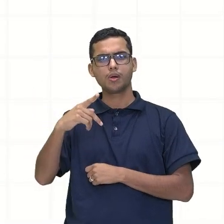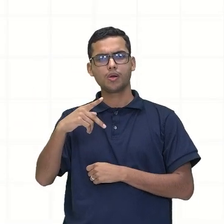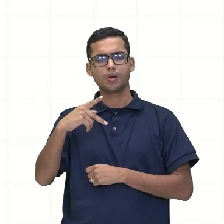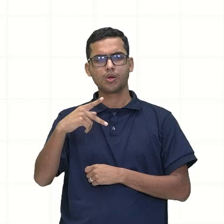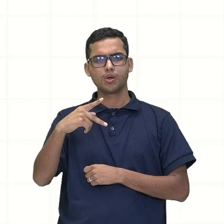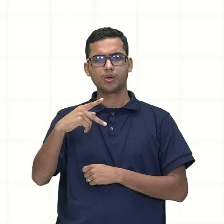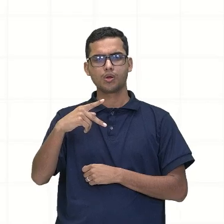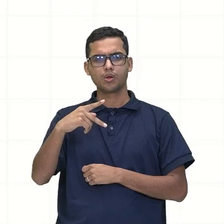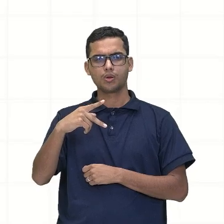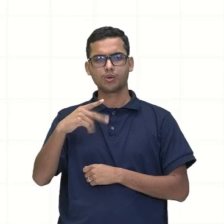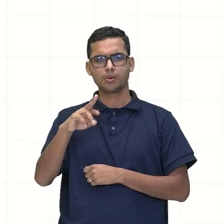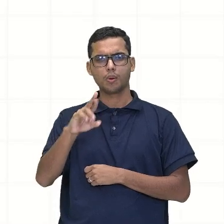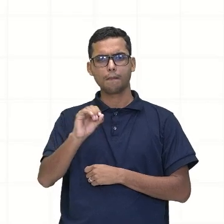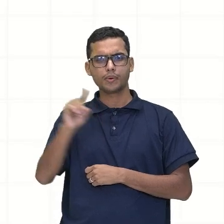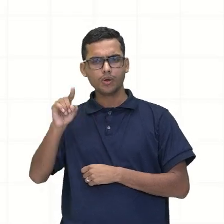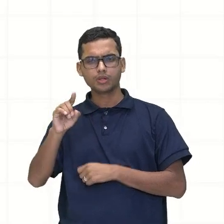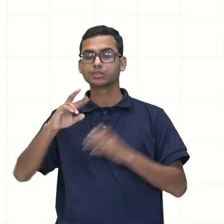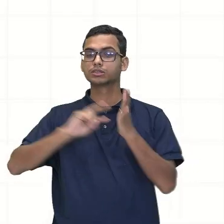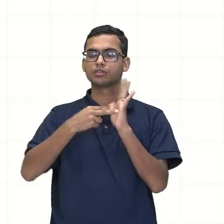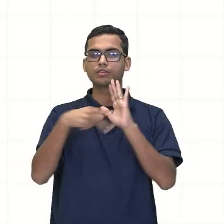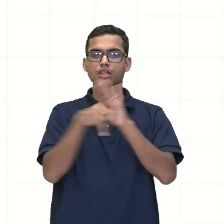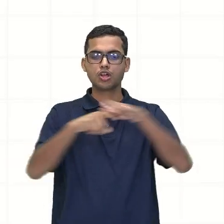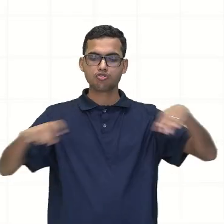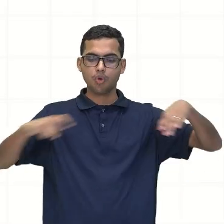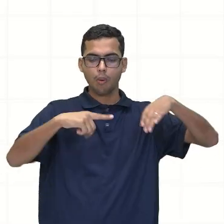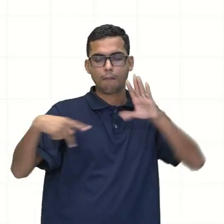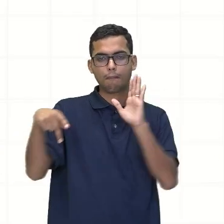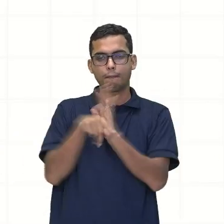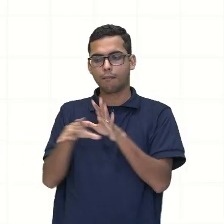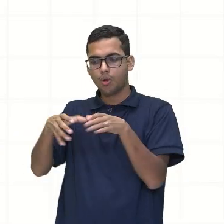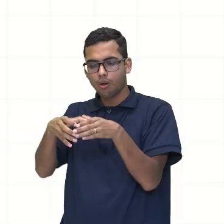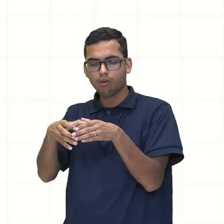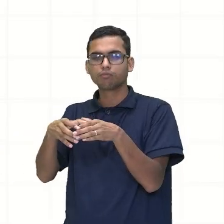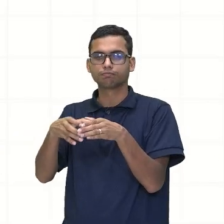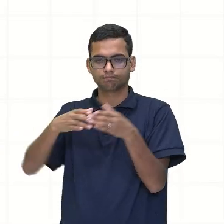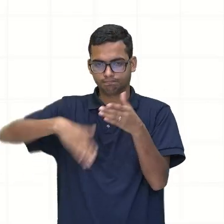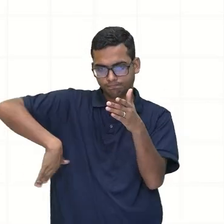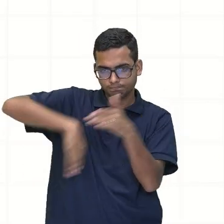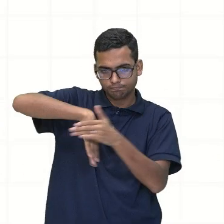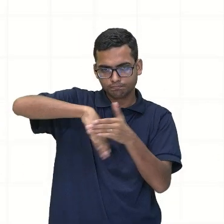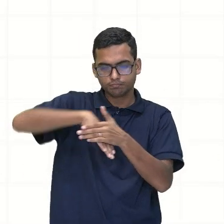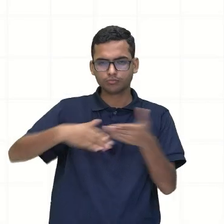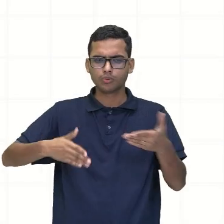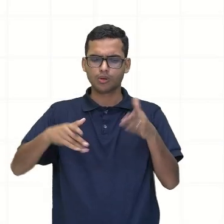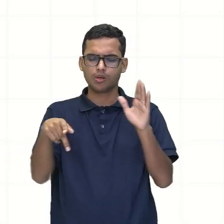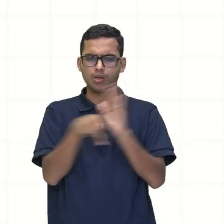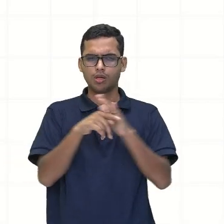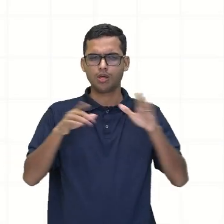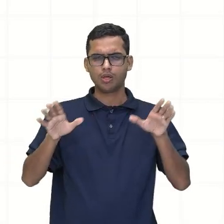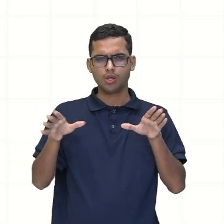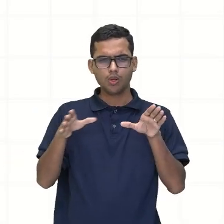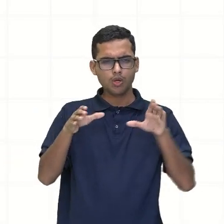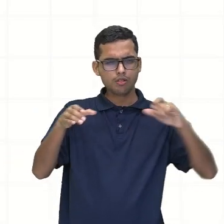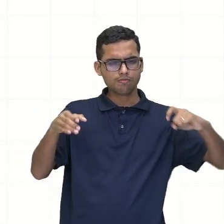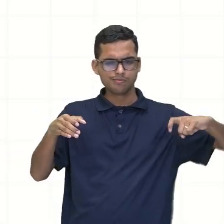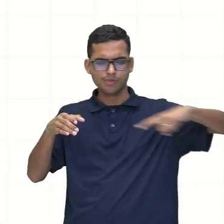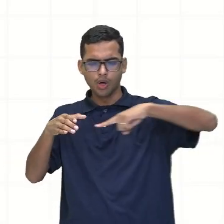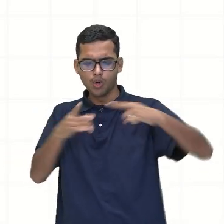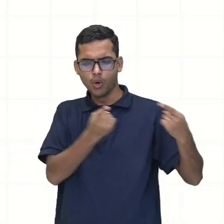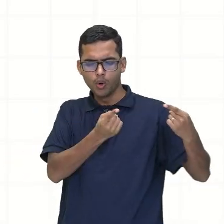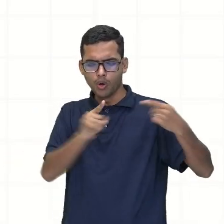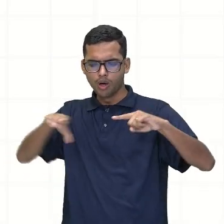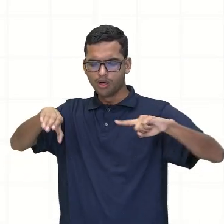gols feitos, tá bom? Gols contra são os nossos gols